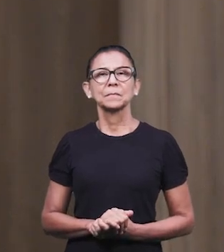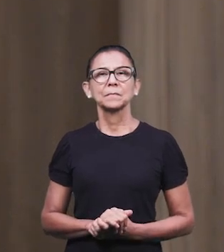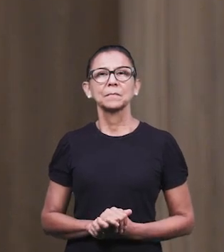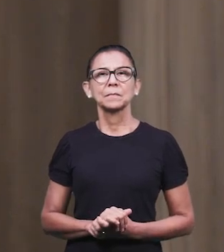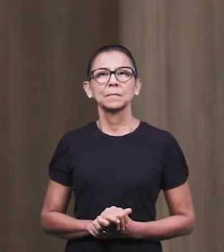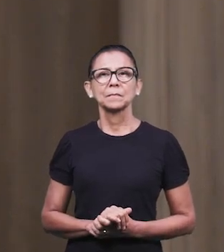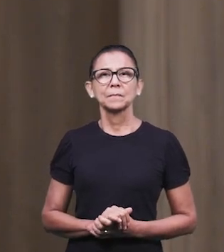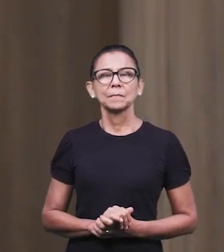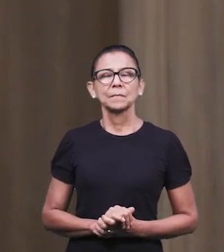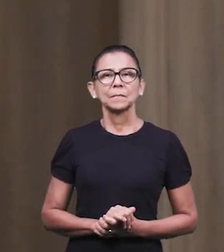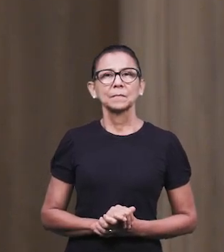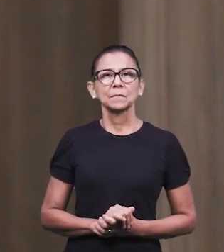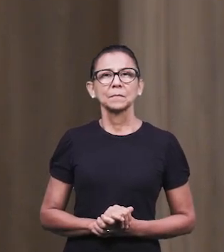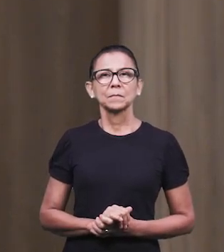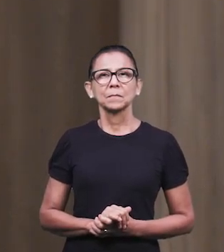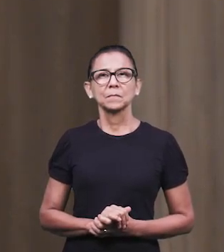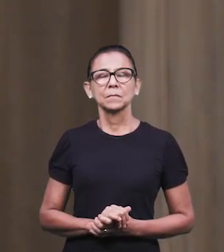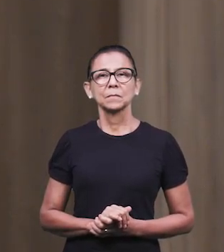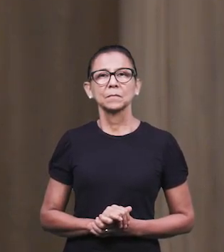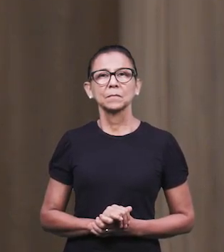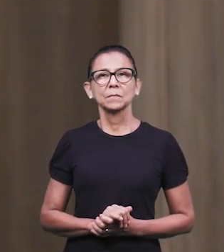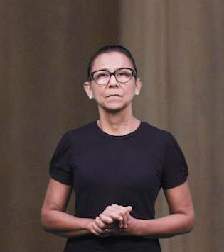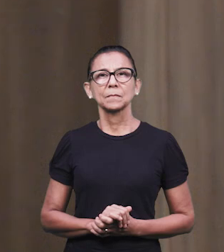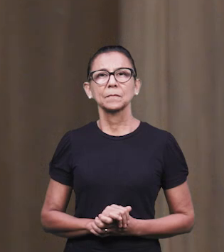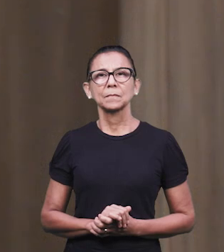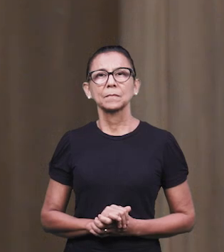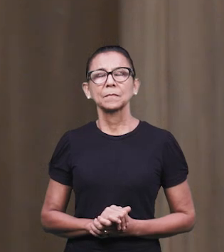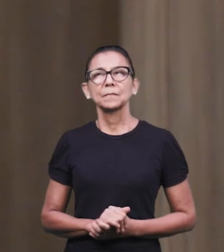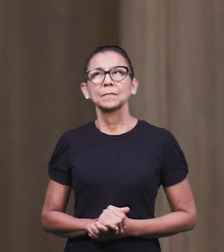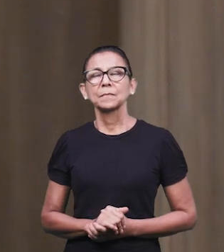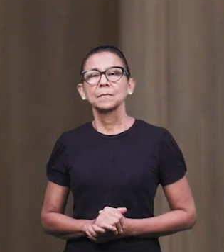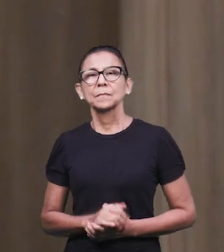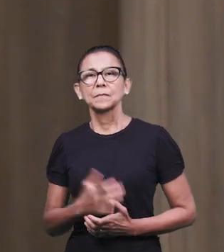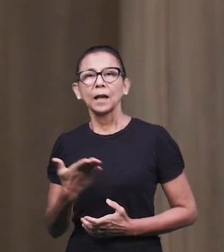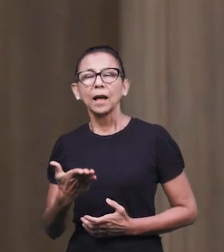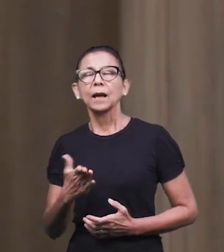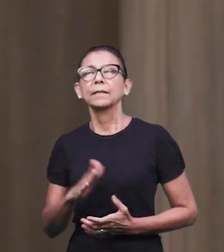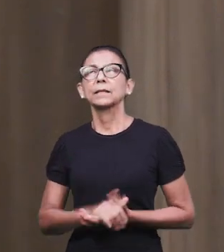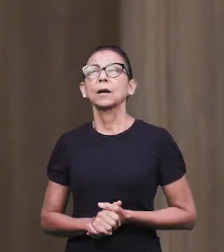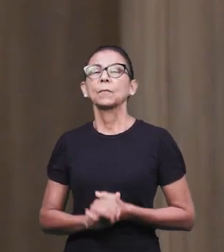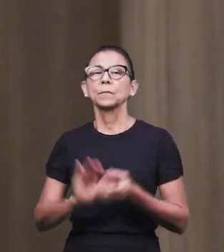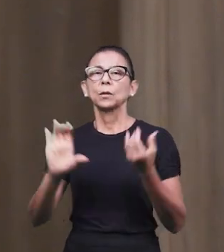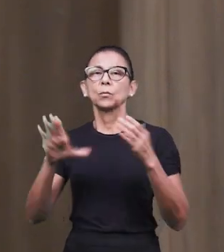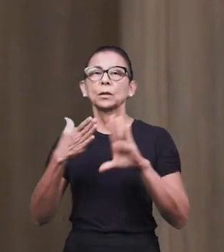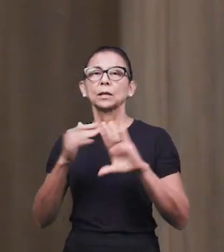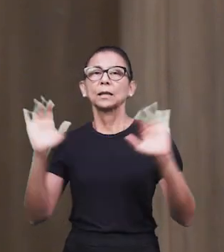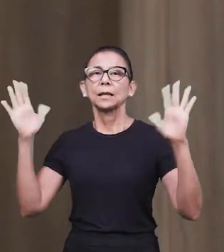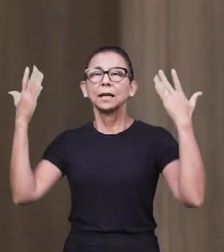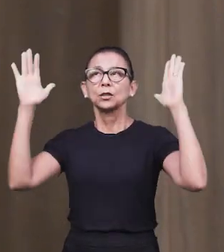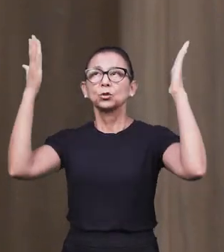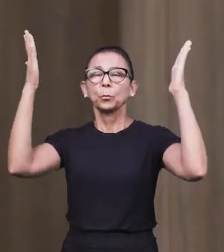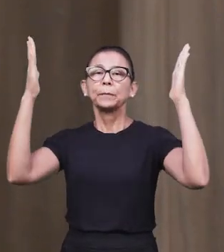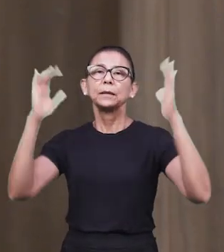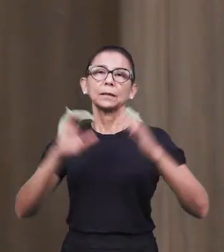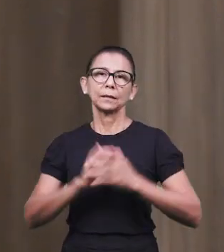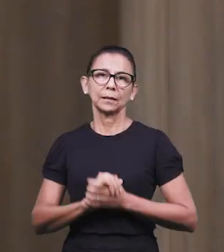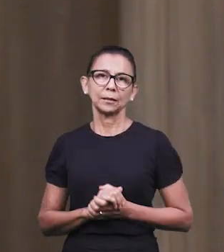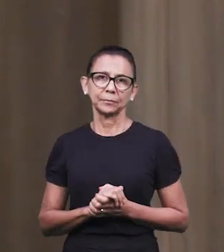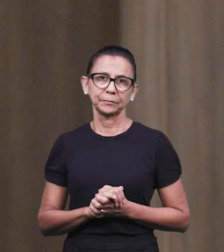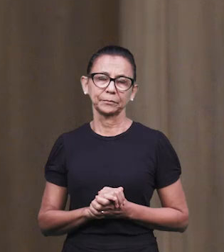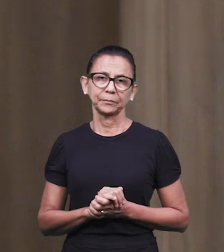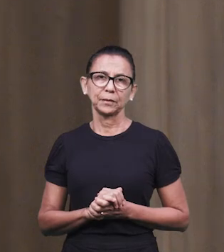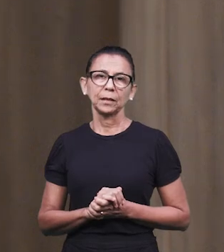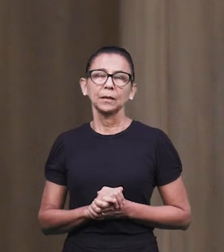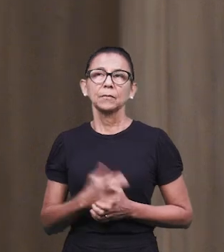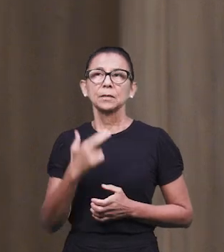como. Né? Você no meio antes da palavra cantar Rejubila, que é um cântico de vitória. Uhum. Você não tem como encerrar o culto com